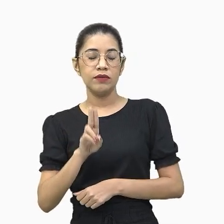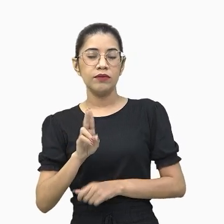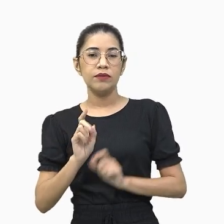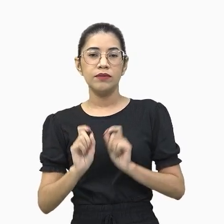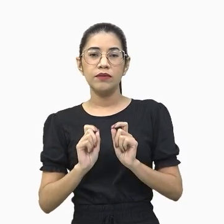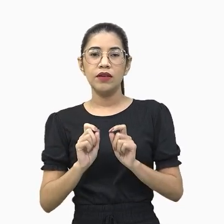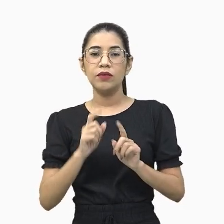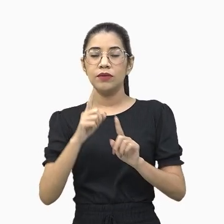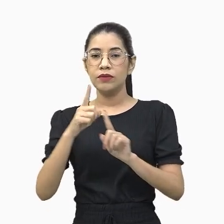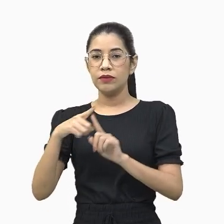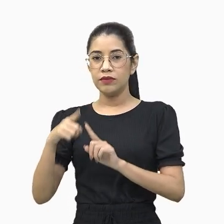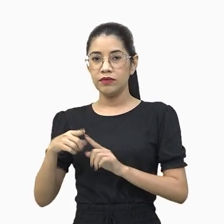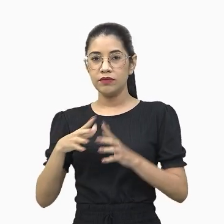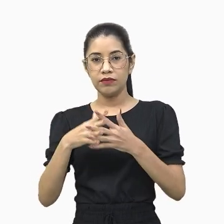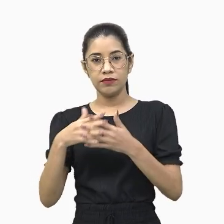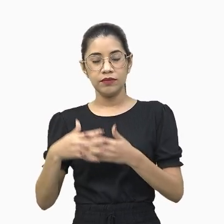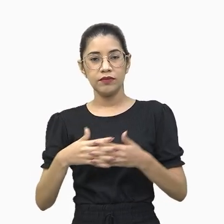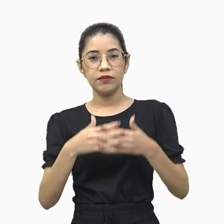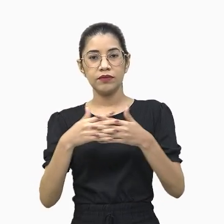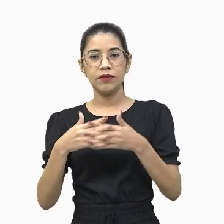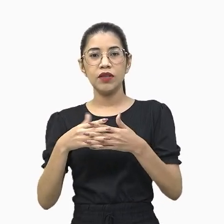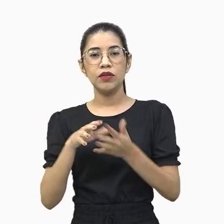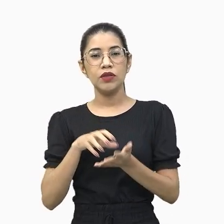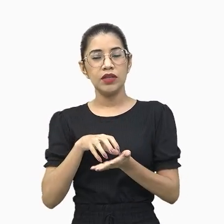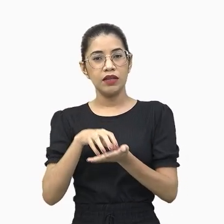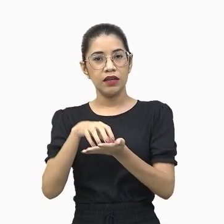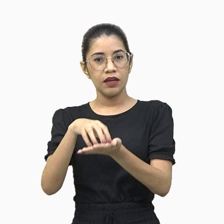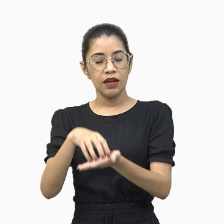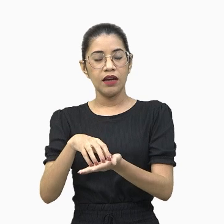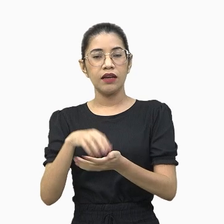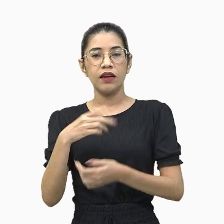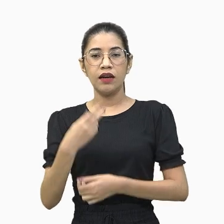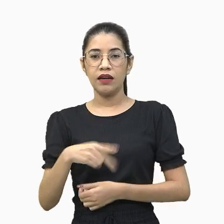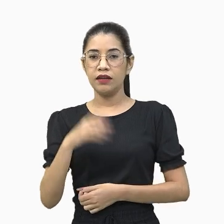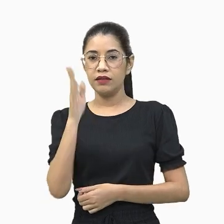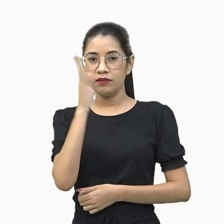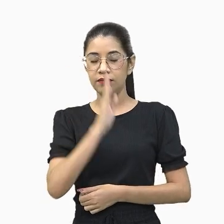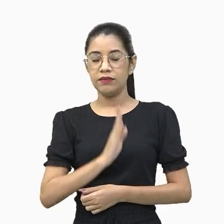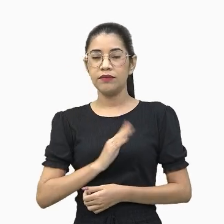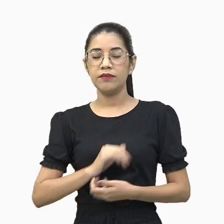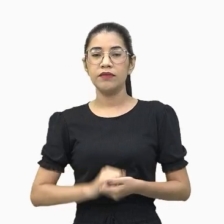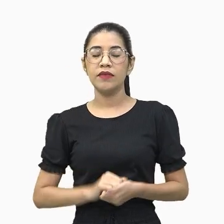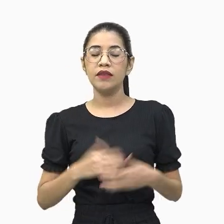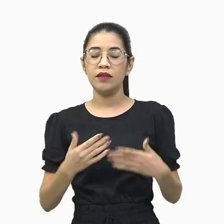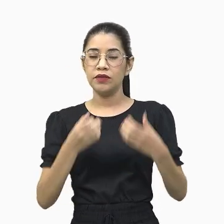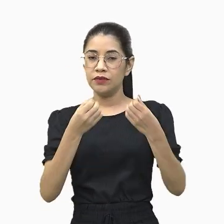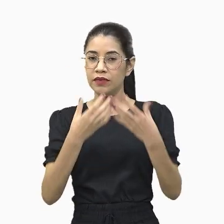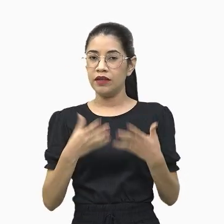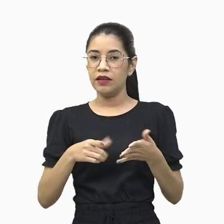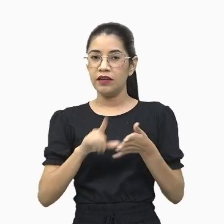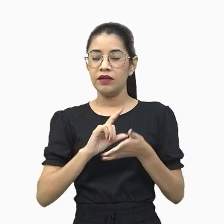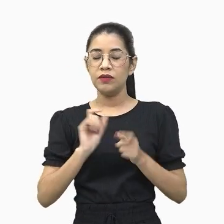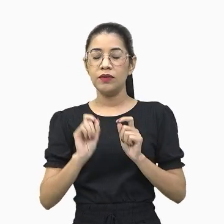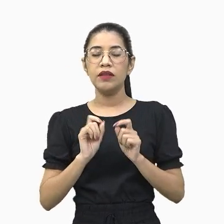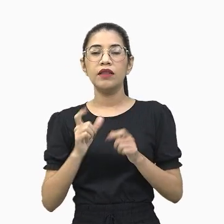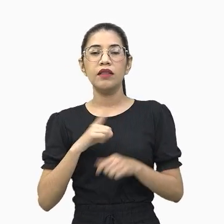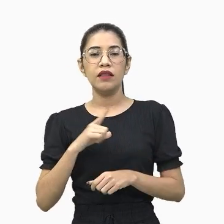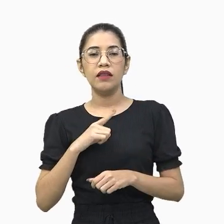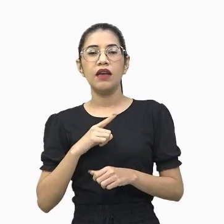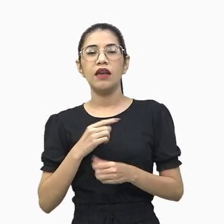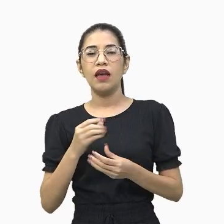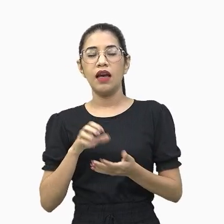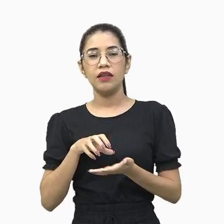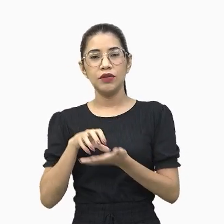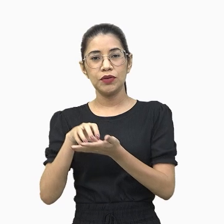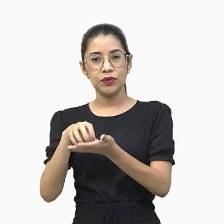desses modais de transporte de carga no Brasil como eu falei para vocês a gente tem aí um fluxo de mercadorias